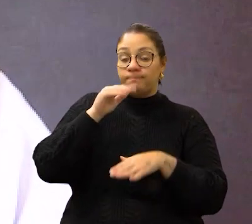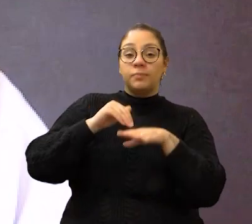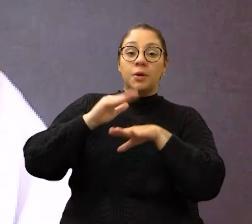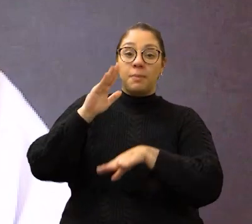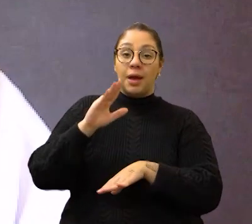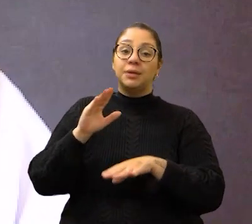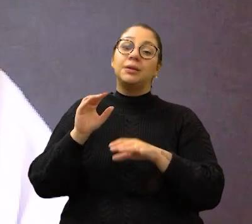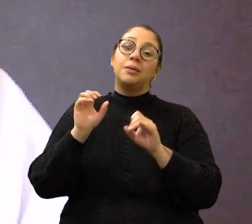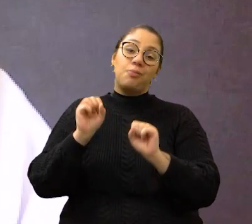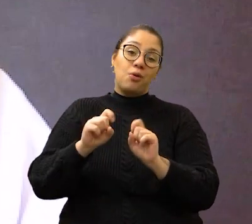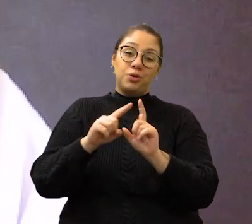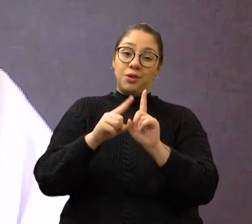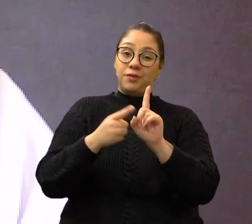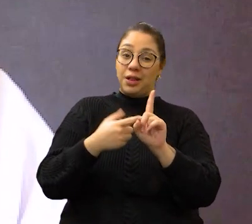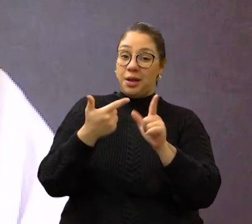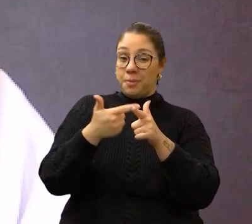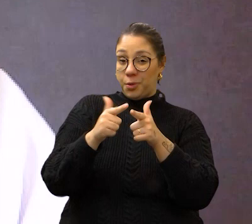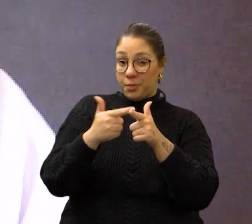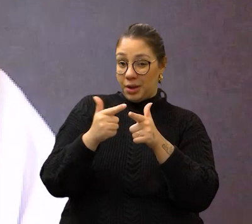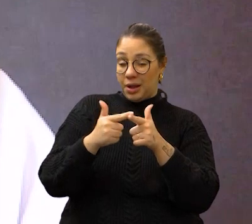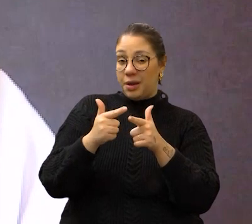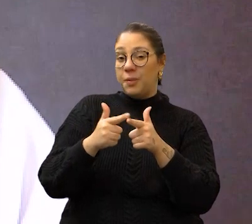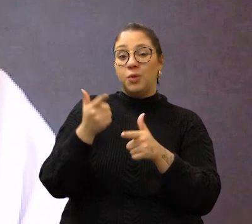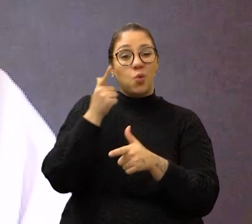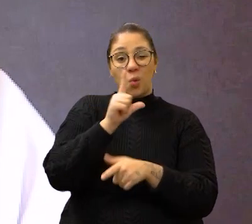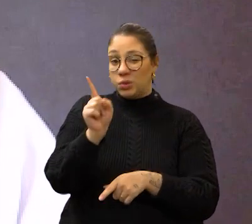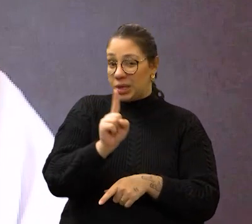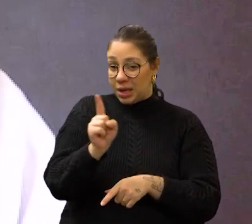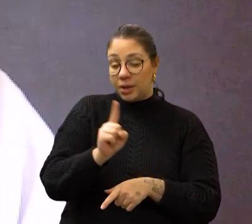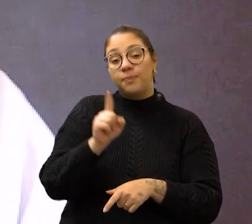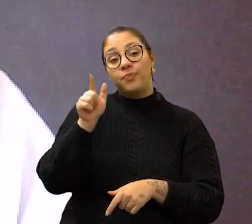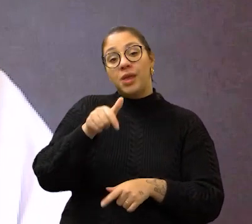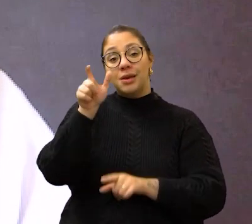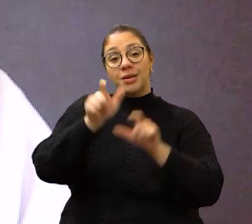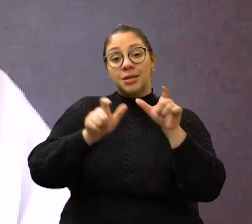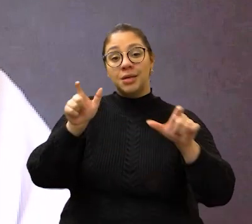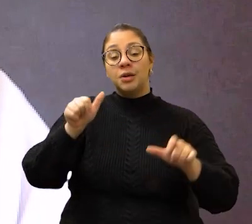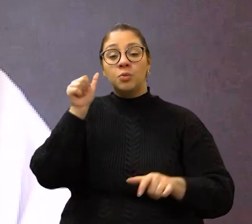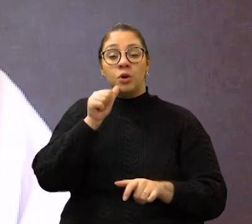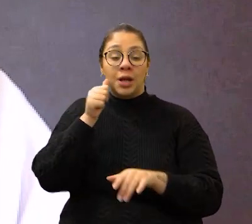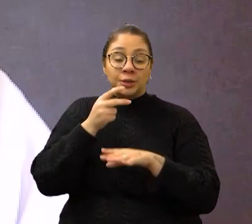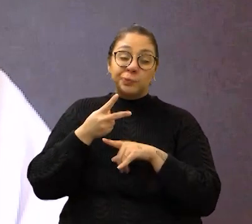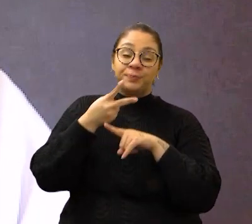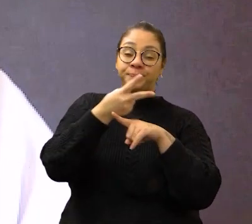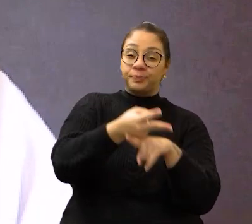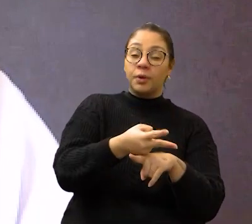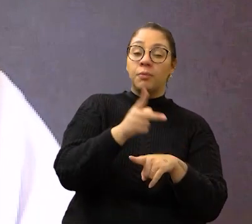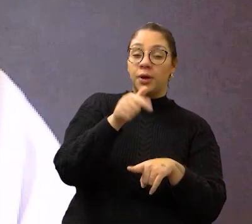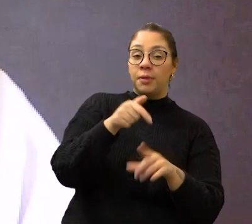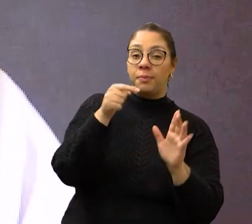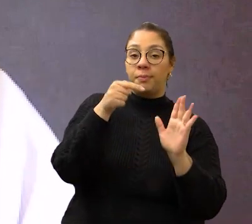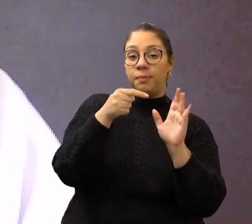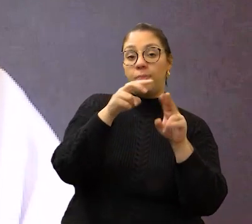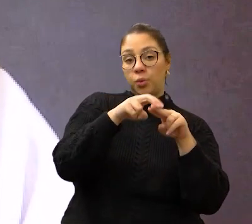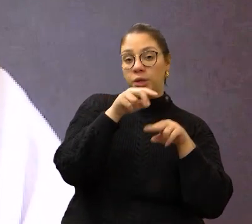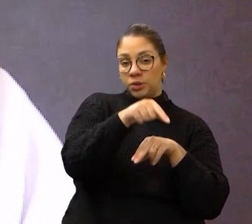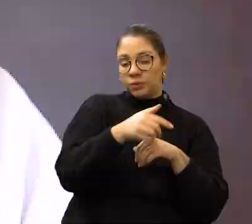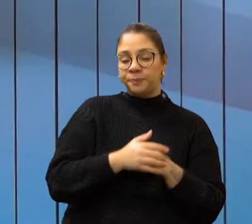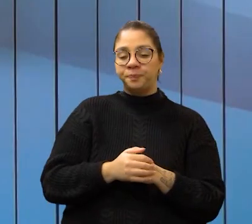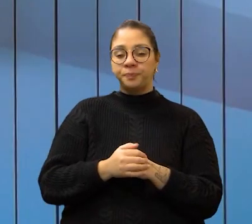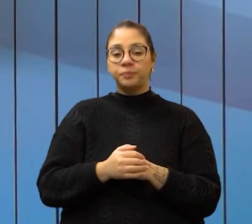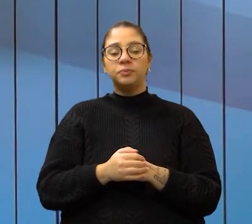causar infertilidade e normalmente são essas mulheres que acabam nos procurando, né, por esse motivo. Além